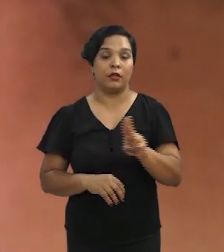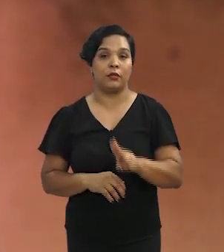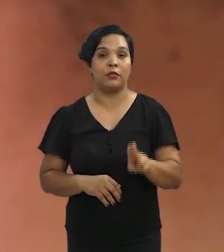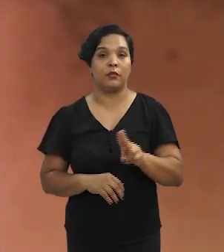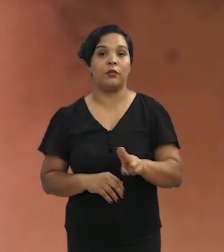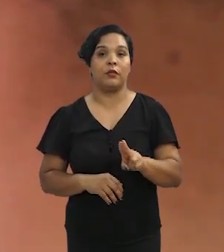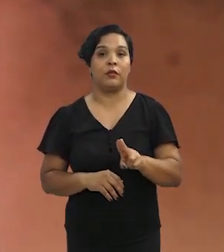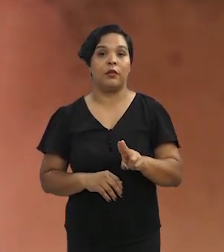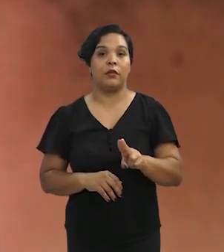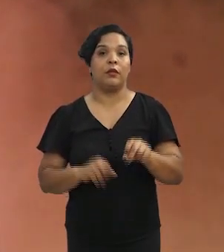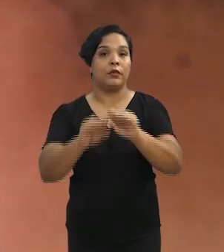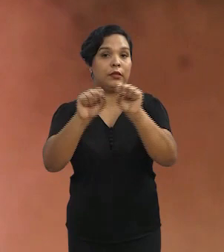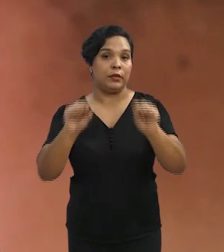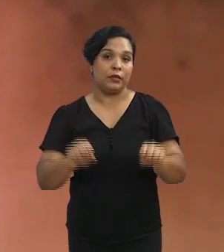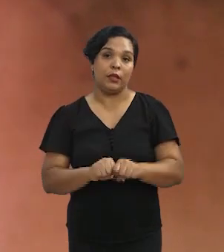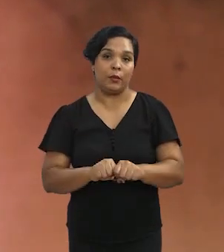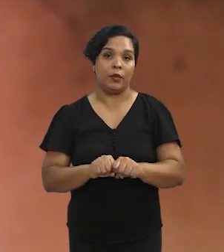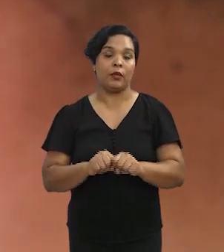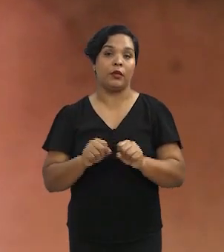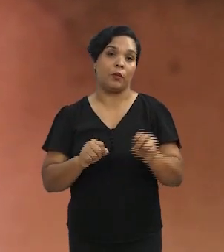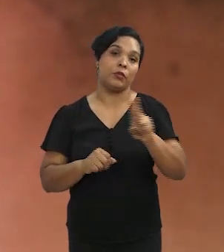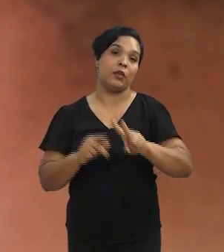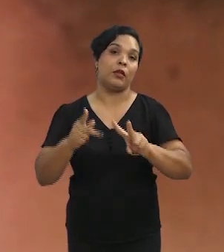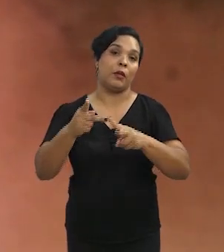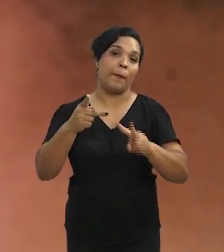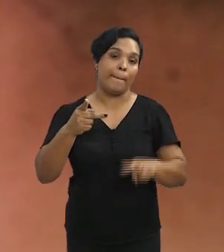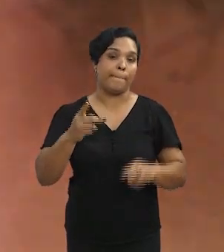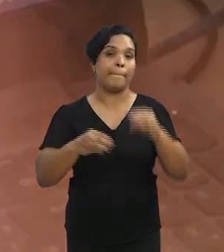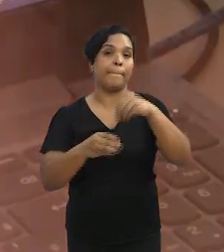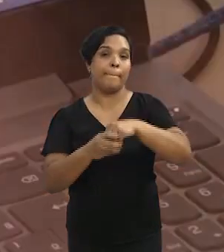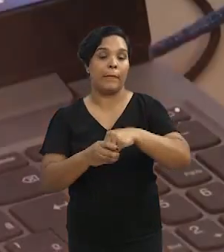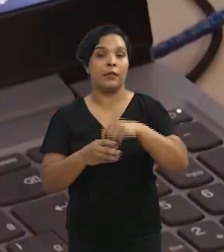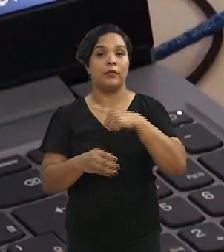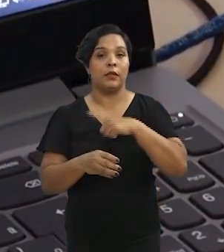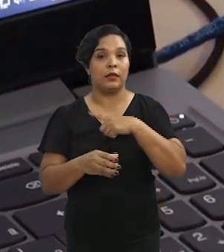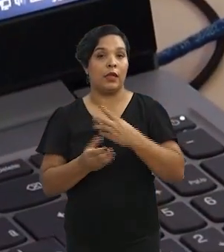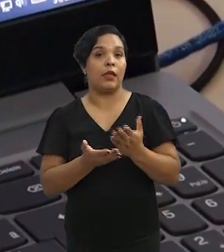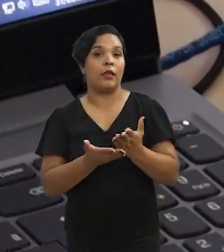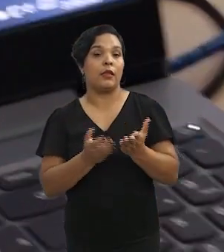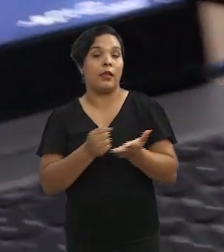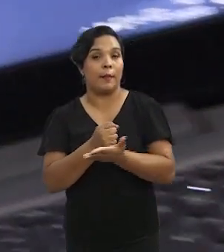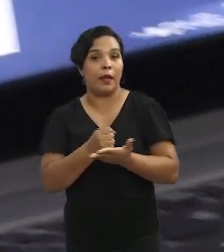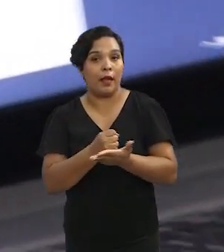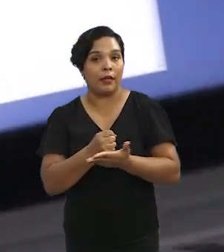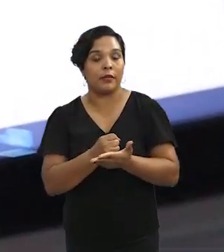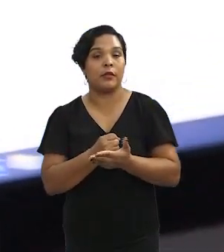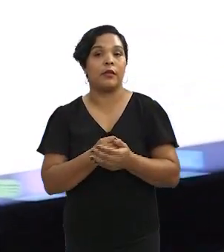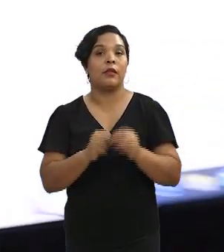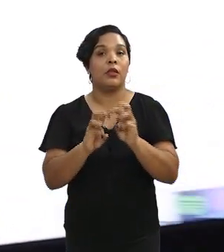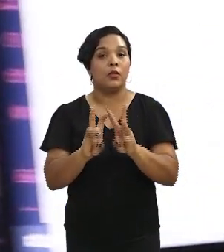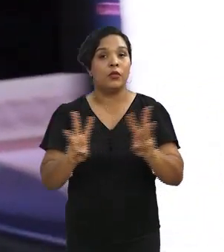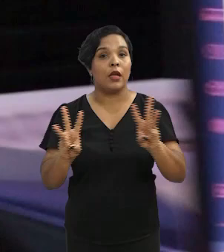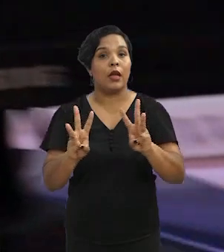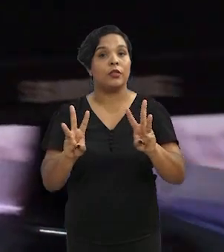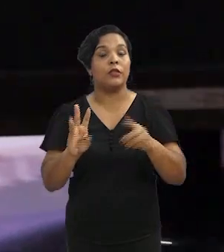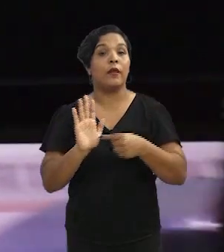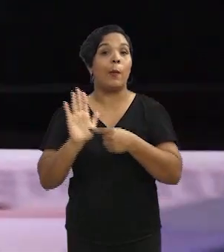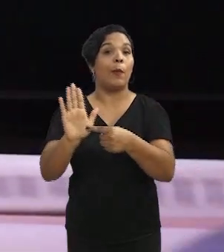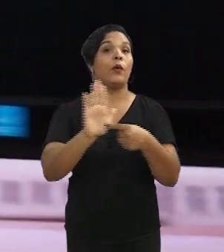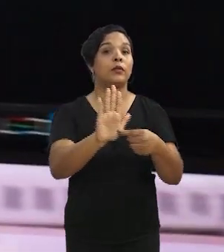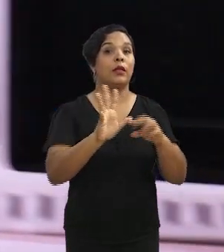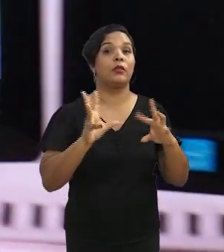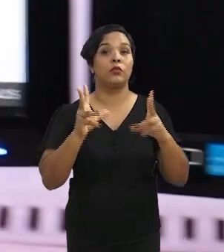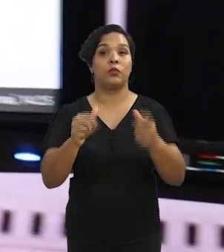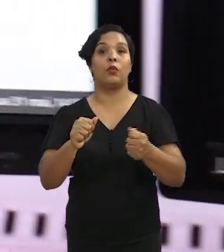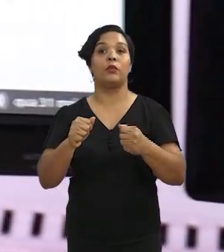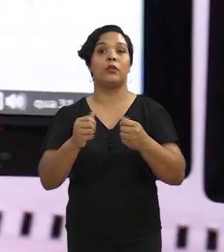Django dispondo dos peptídeos que a gente tem na base, já cadastrada, e o site onde a gente vai conseguir